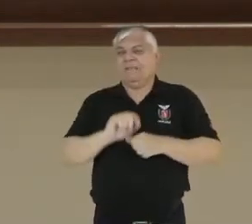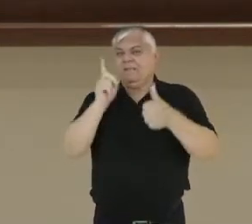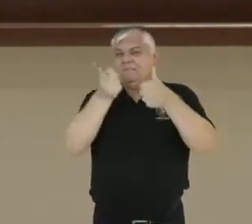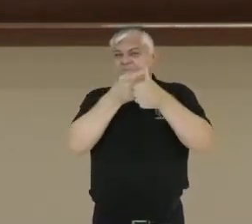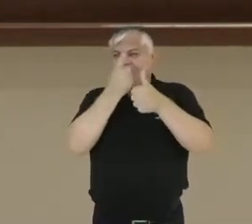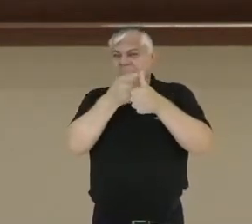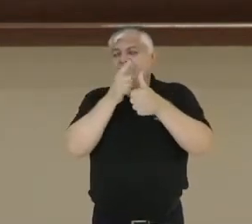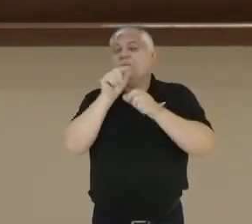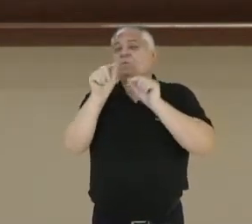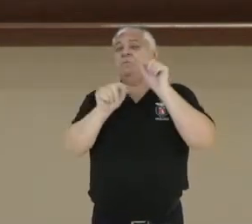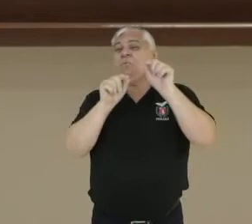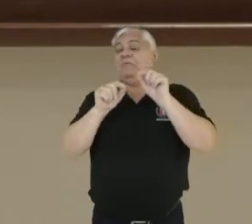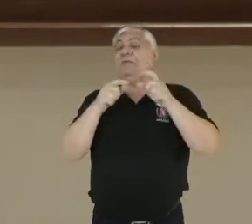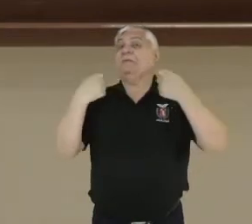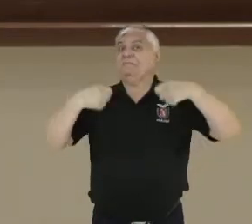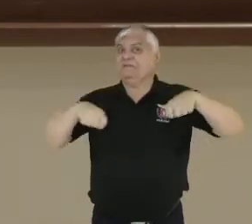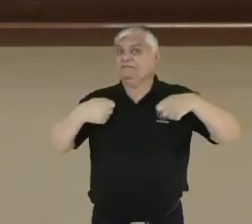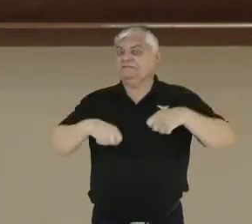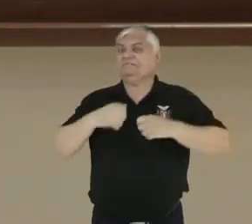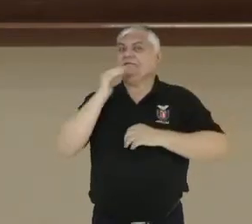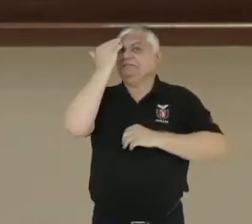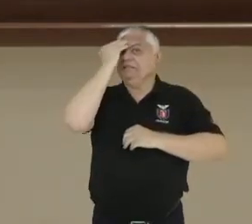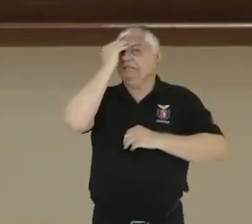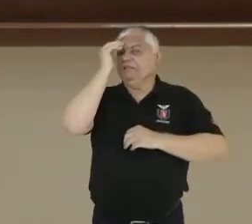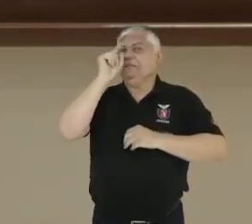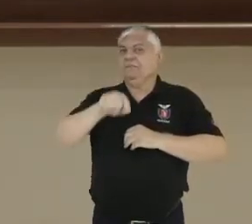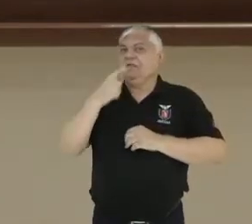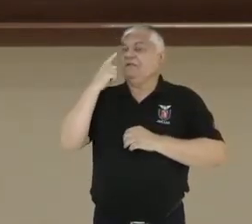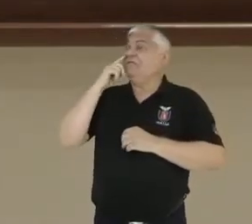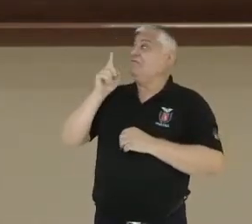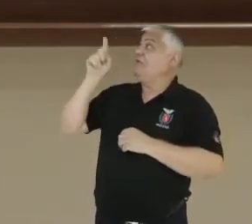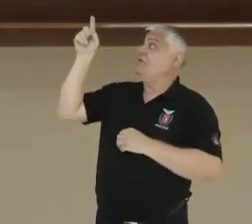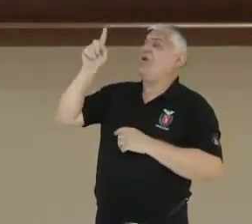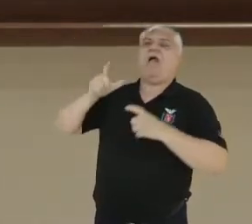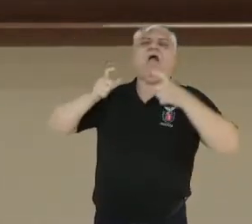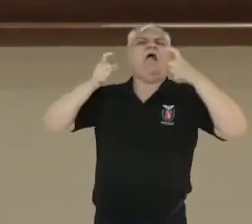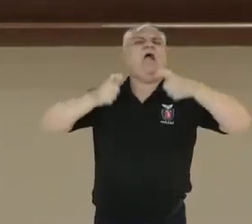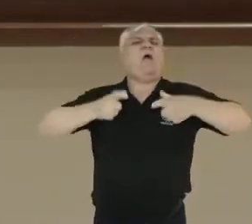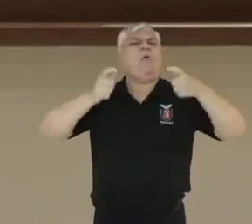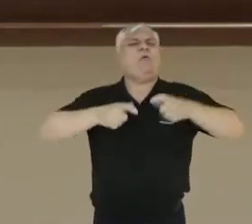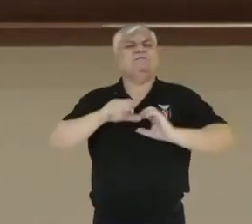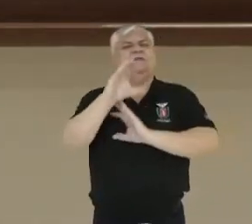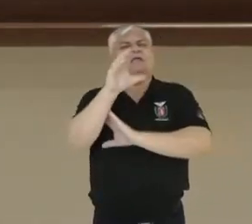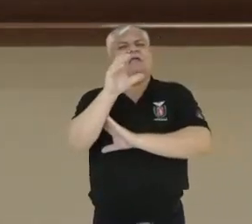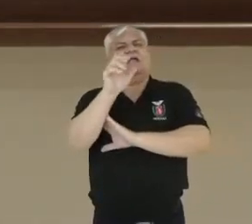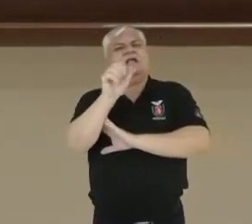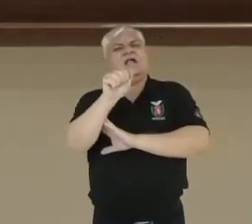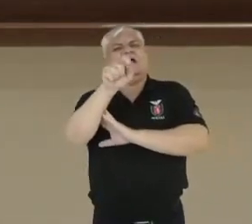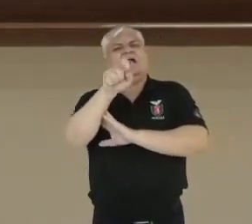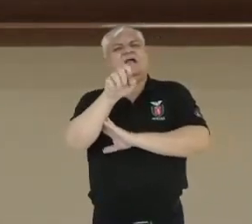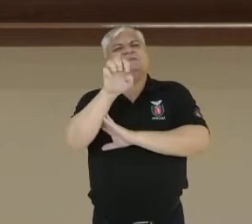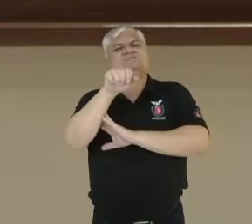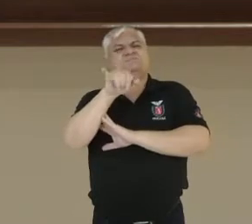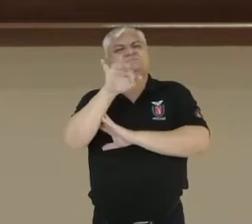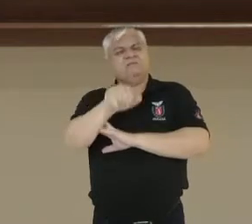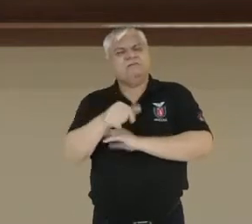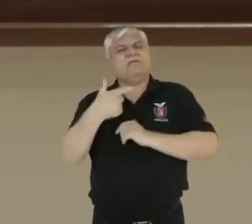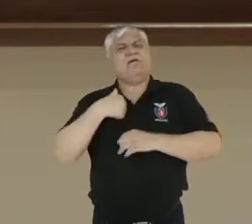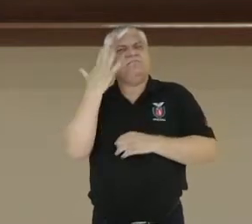primeira situação que devemos representar é a localização desta área tão falada e